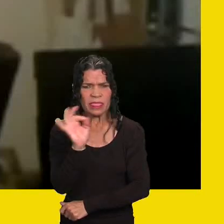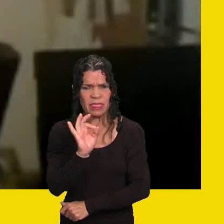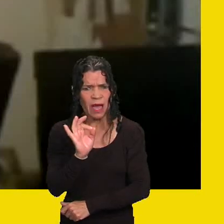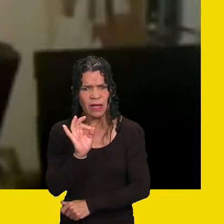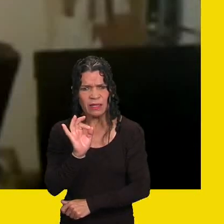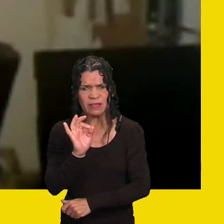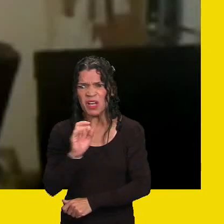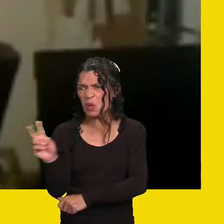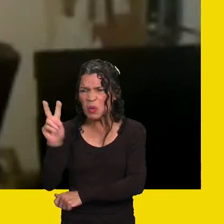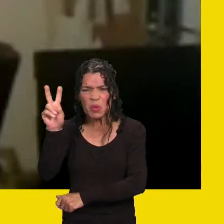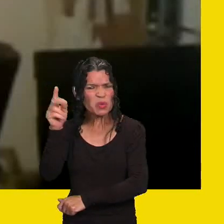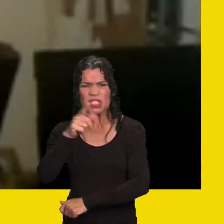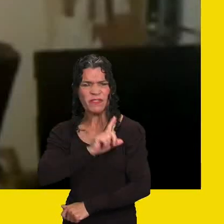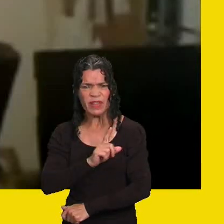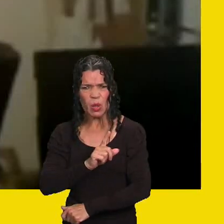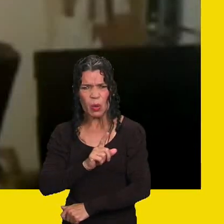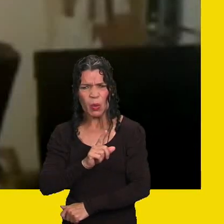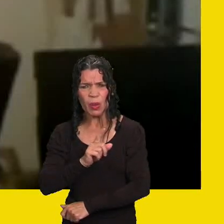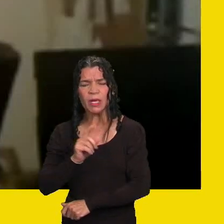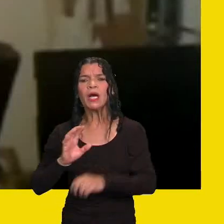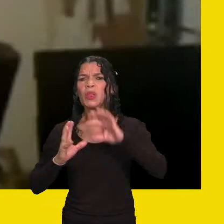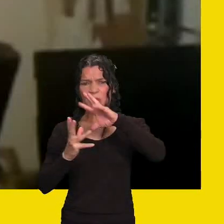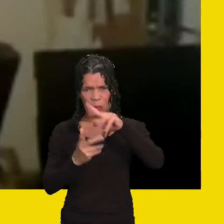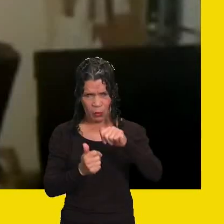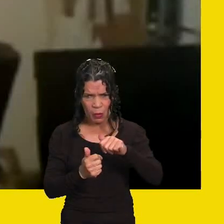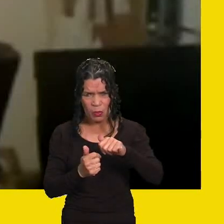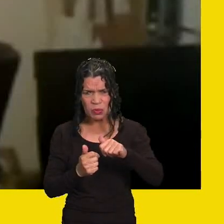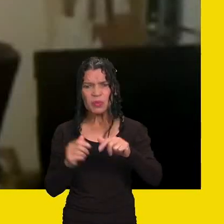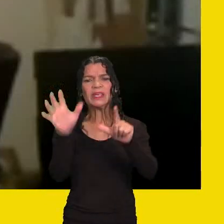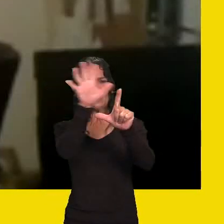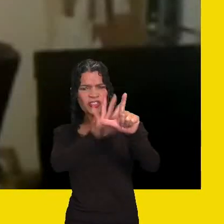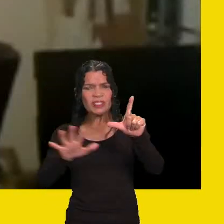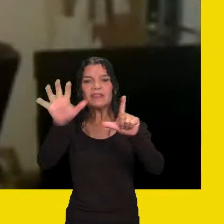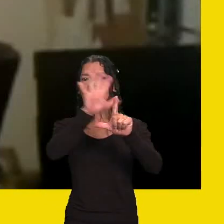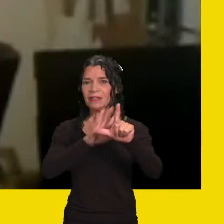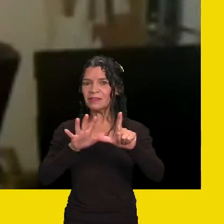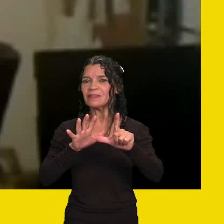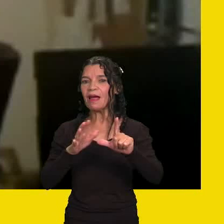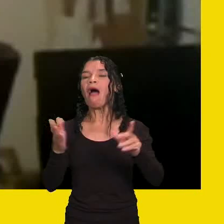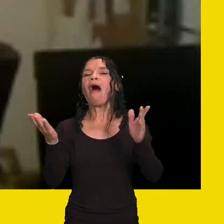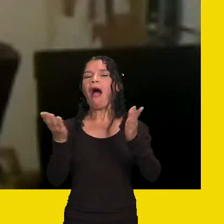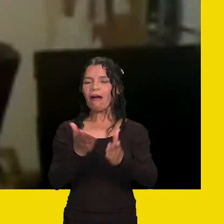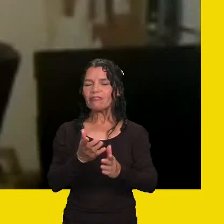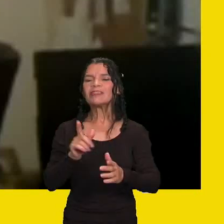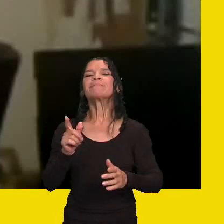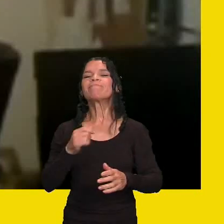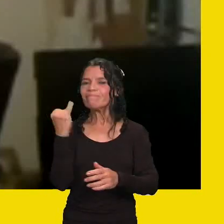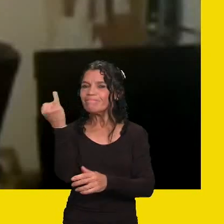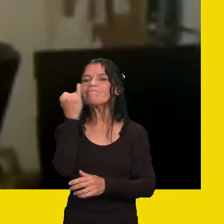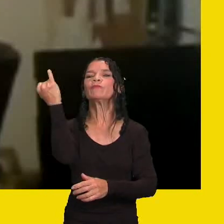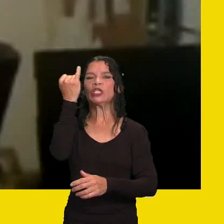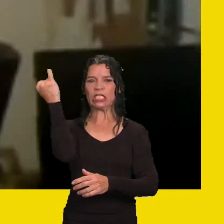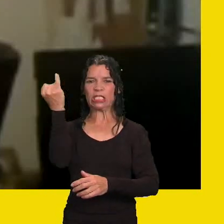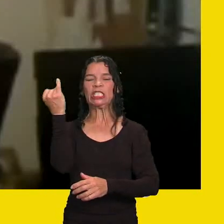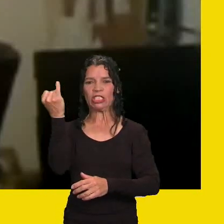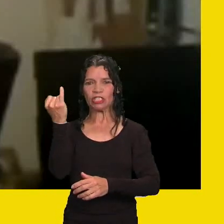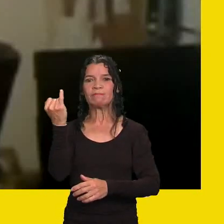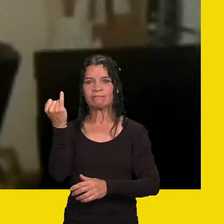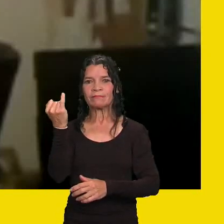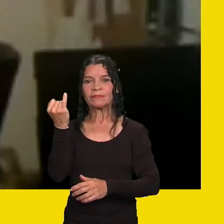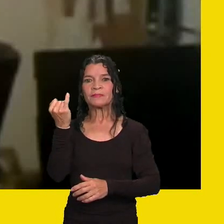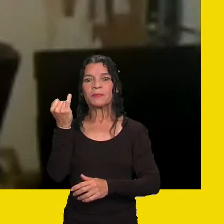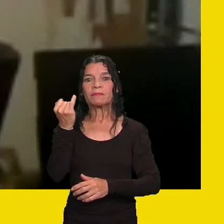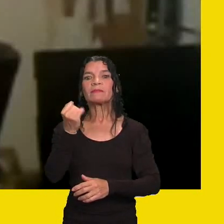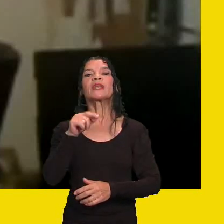que não era valorizado, que não fazia parte desse mundo letrado, ele faz parte sim. E ele dá a